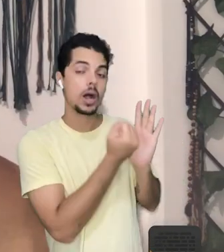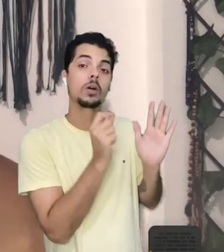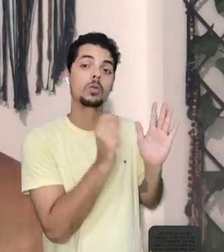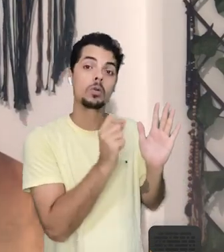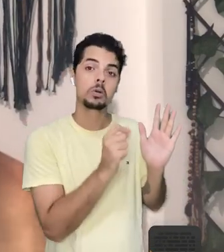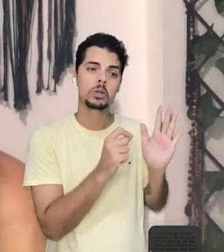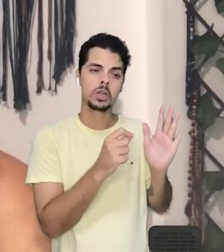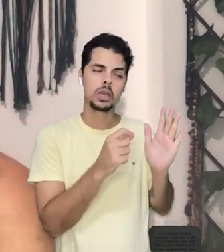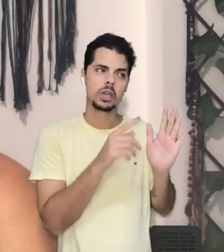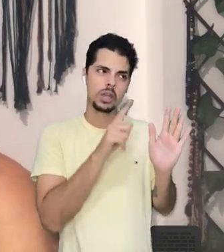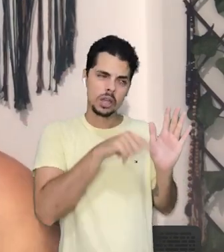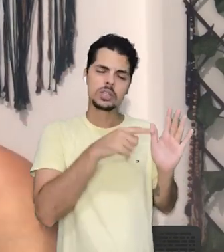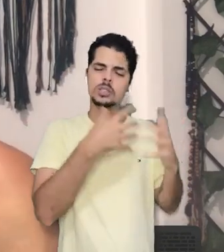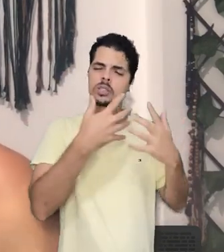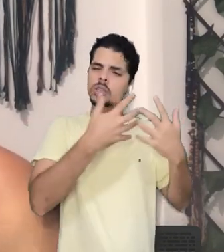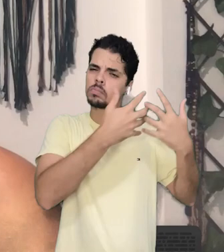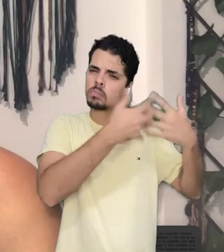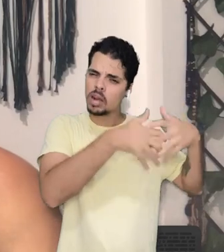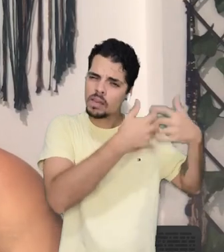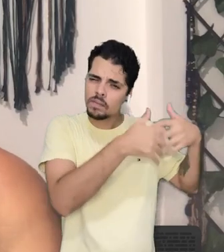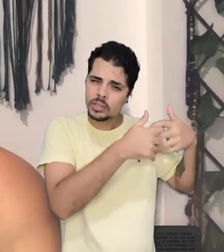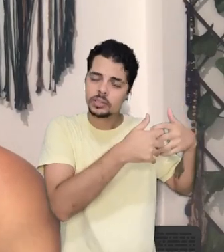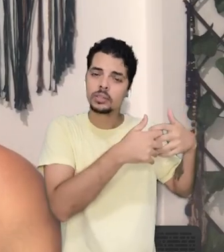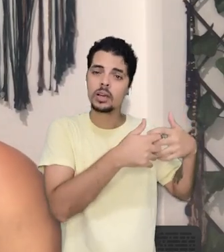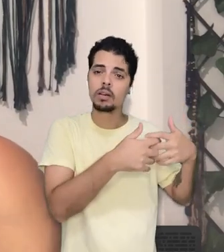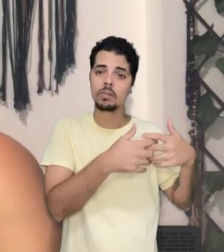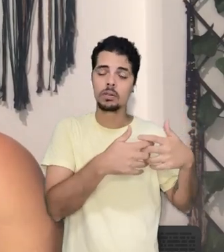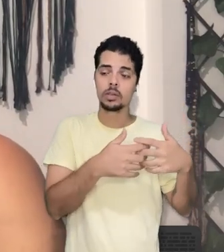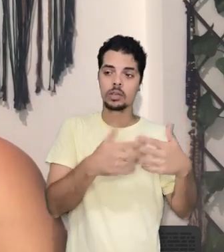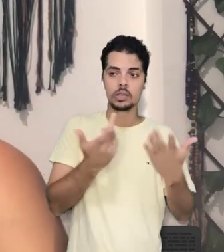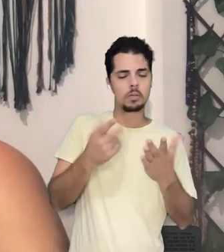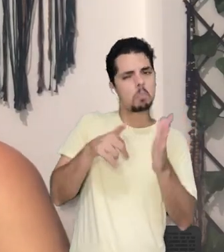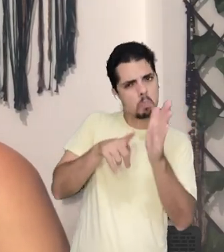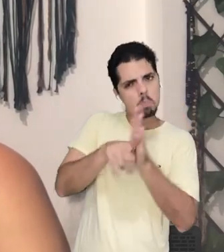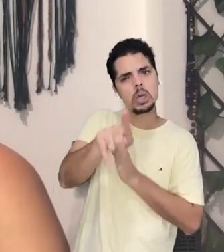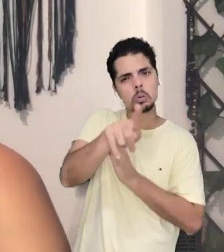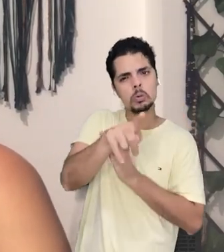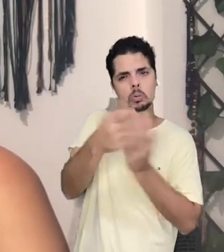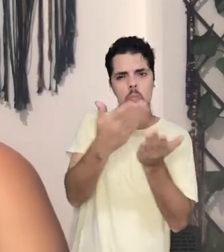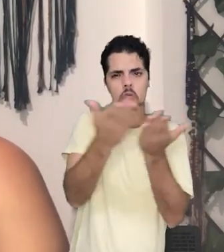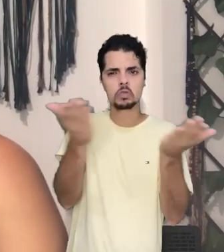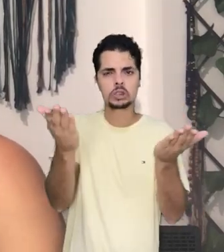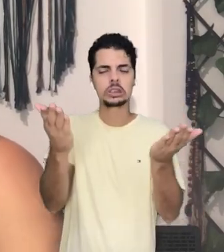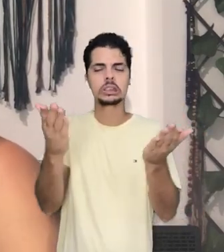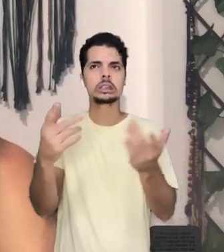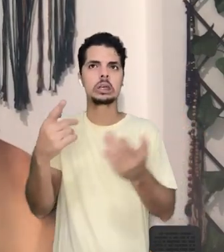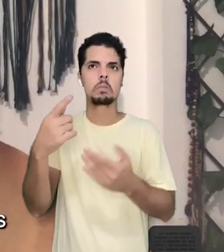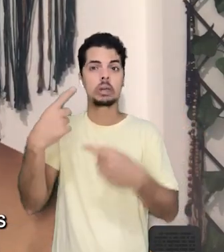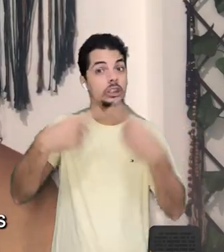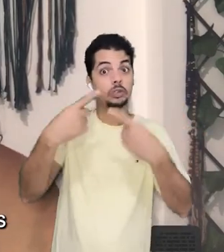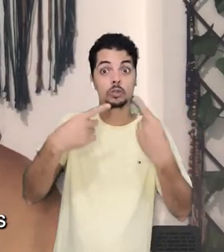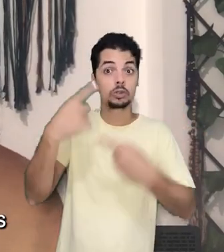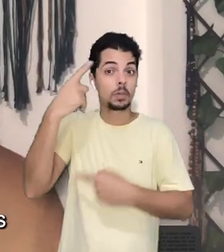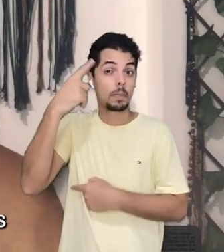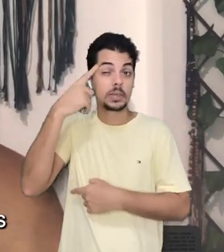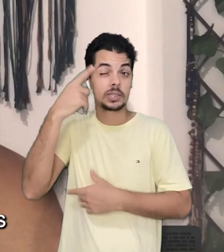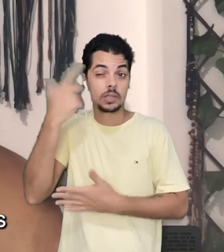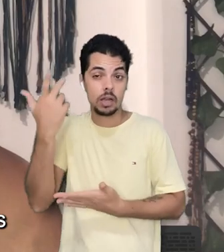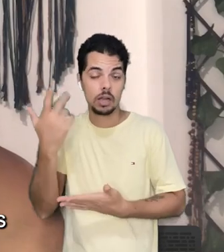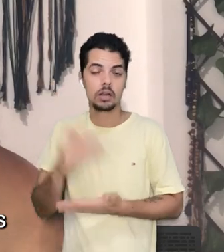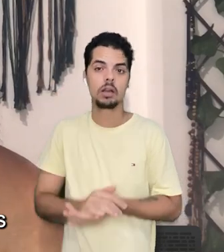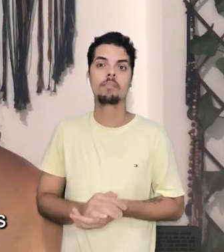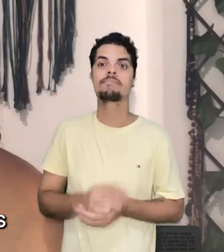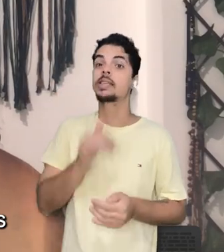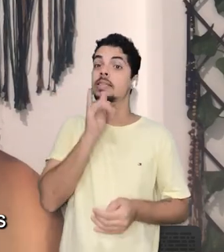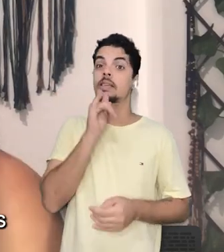algumas dessas questões, e convoco você a perguntarmos, né, fazermos perguntas que raramente nos